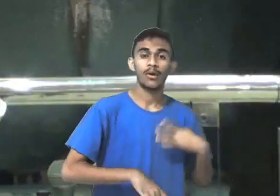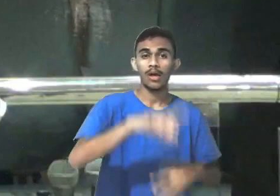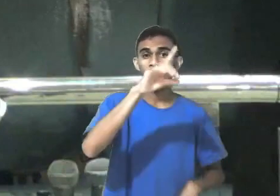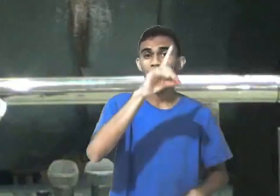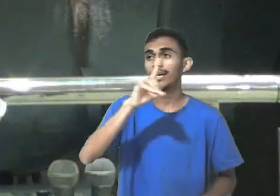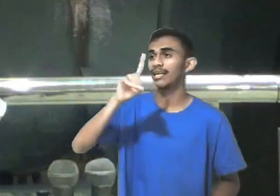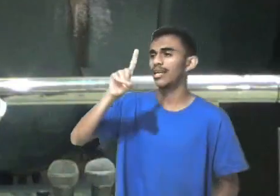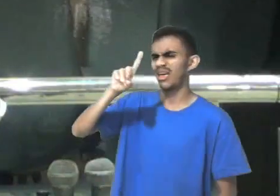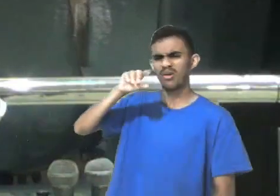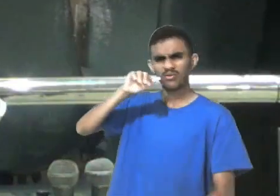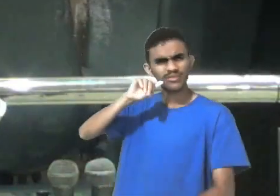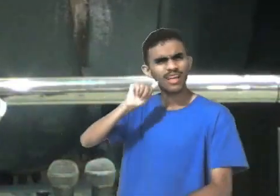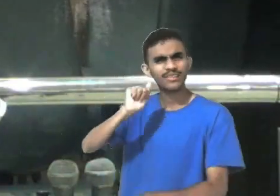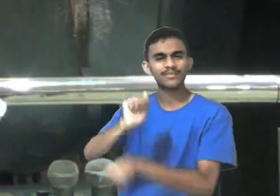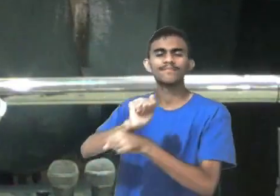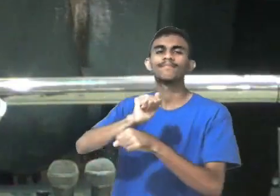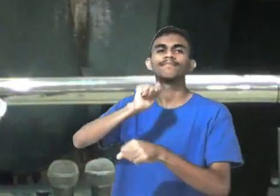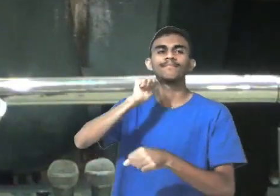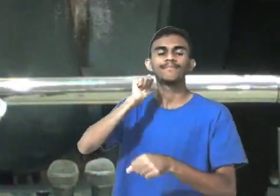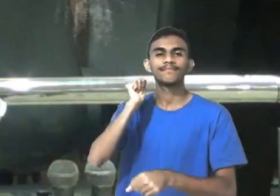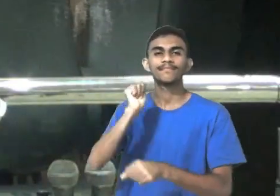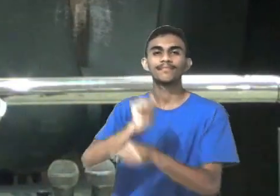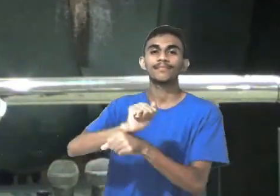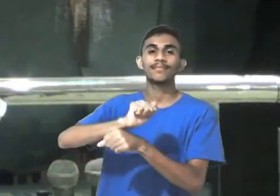medo, em Deus